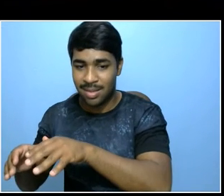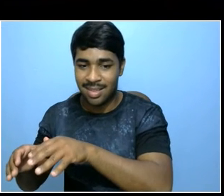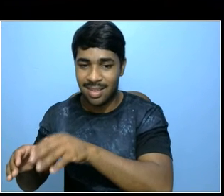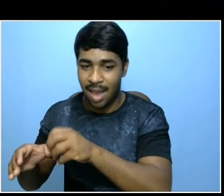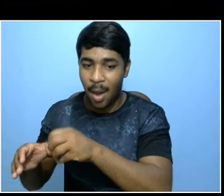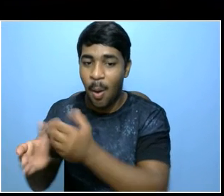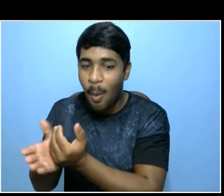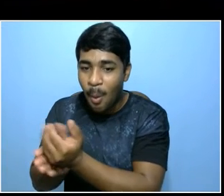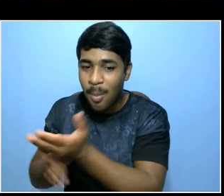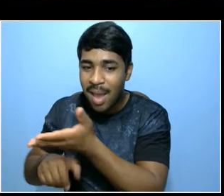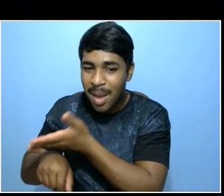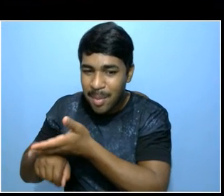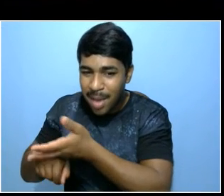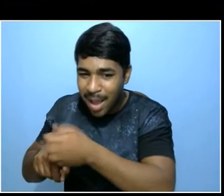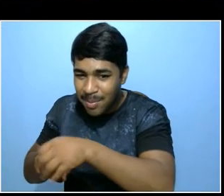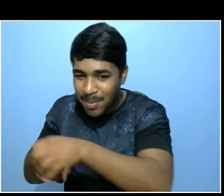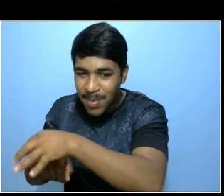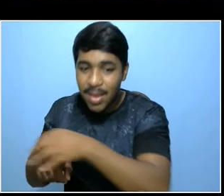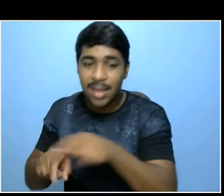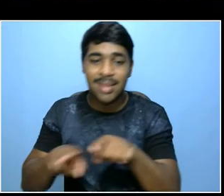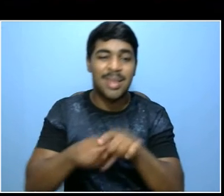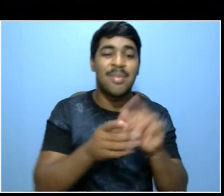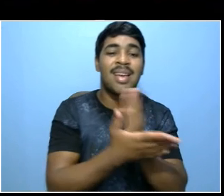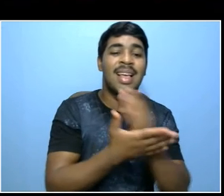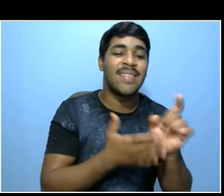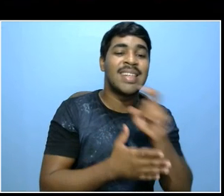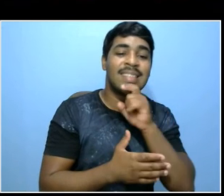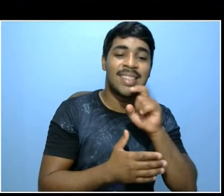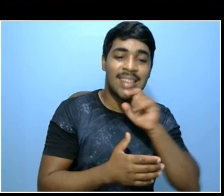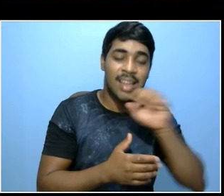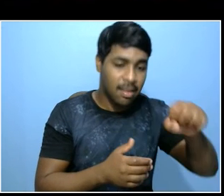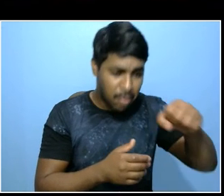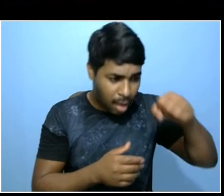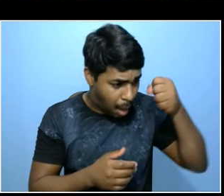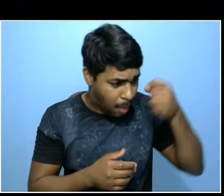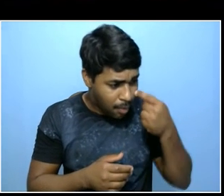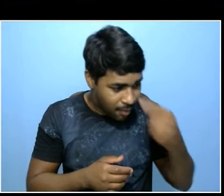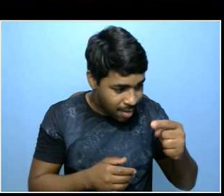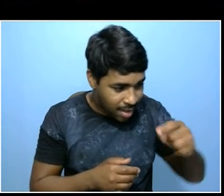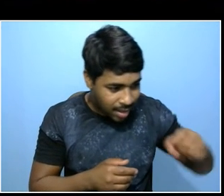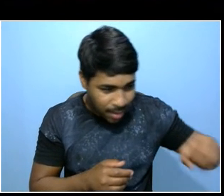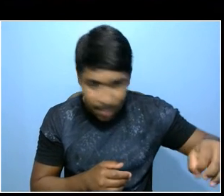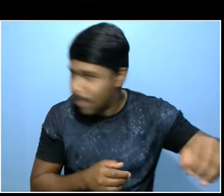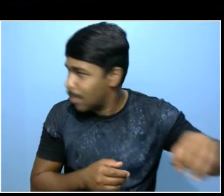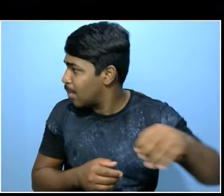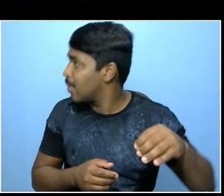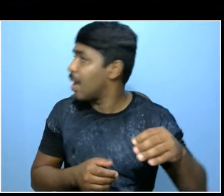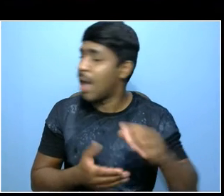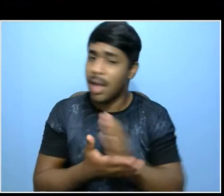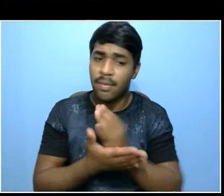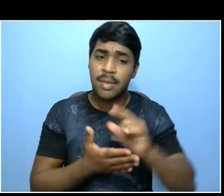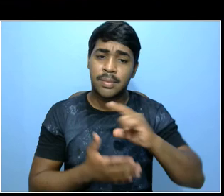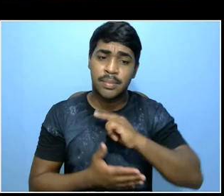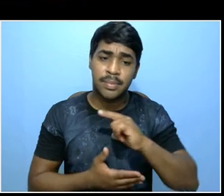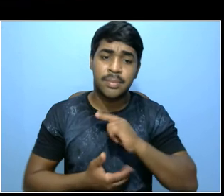ocorrer essa proliferação desses esporos, tá? Por quê? Porque eles estão no ar, então eles podem estragar os